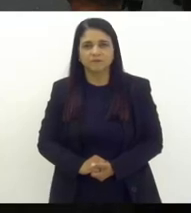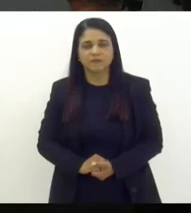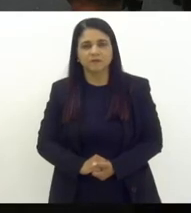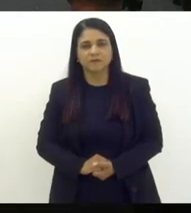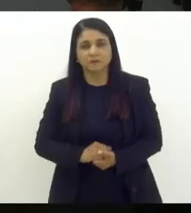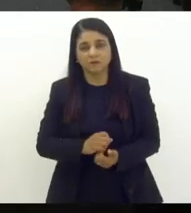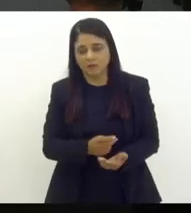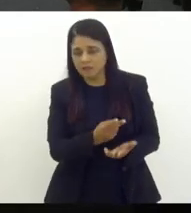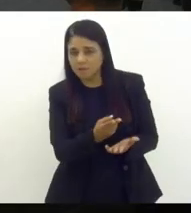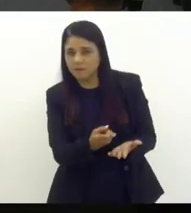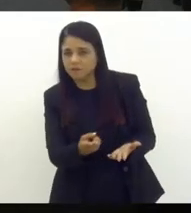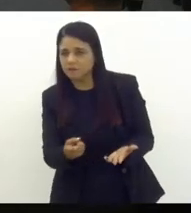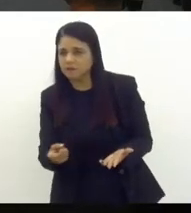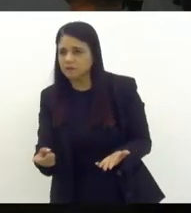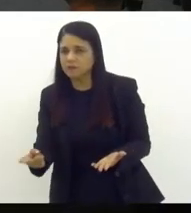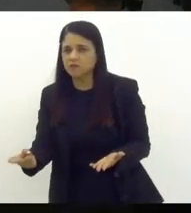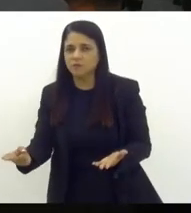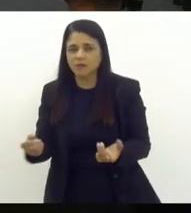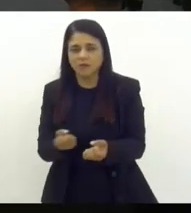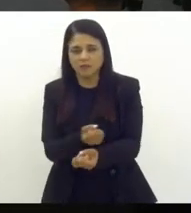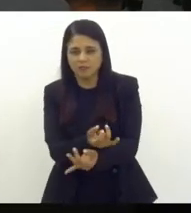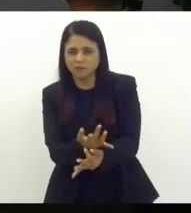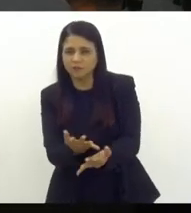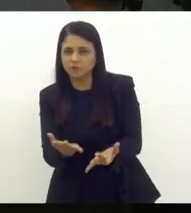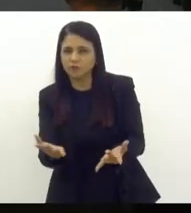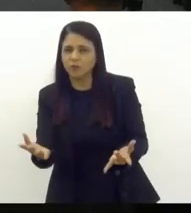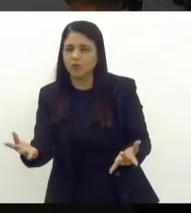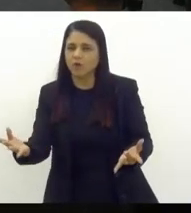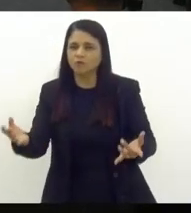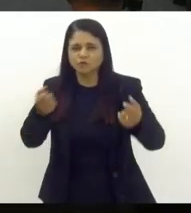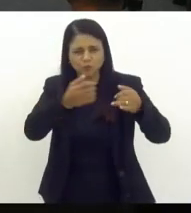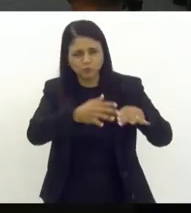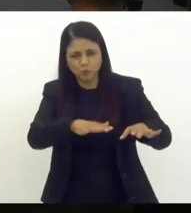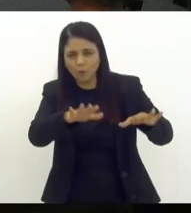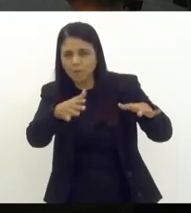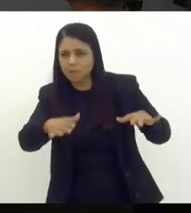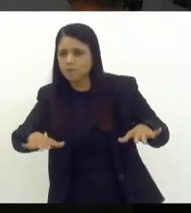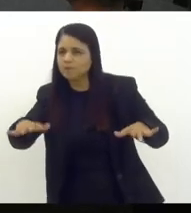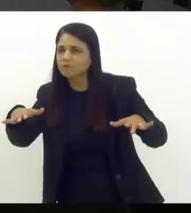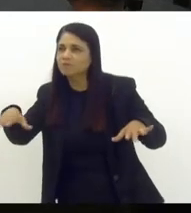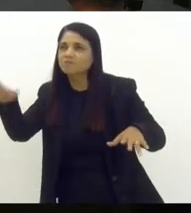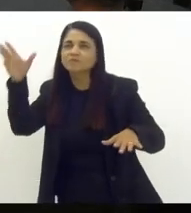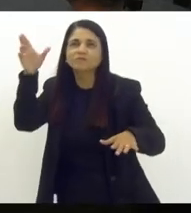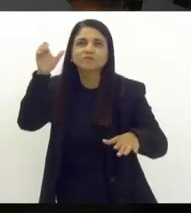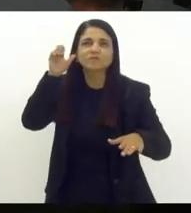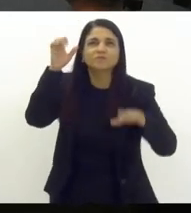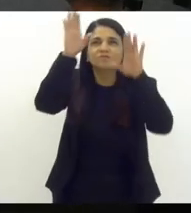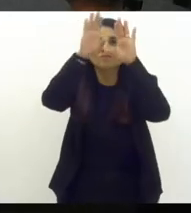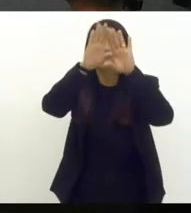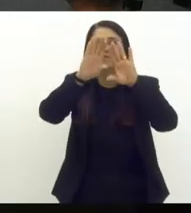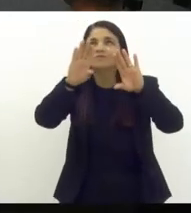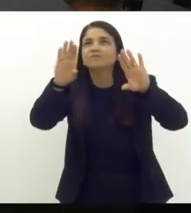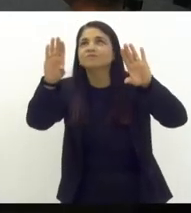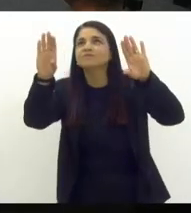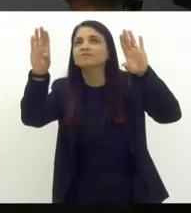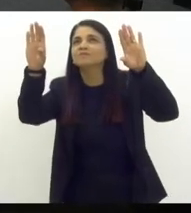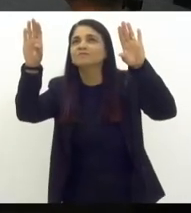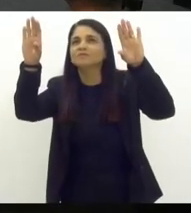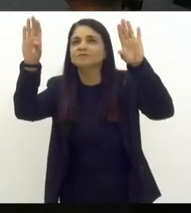deitado eternamente vero esplêndido ao som do mar e a luz do céu profundo